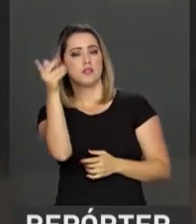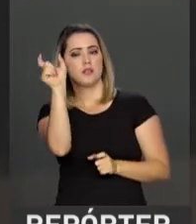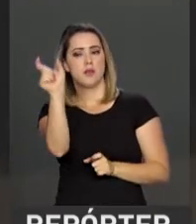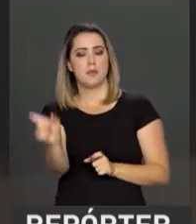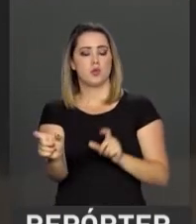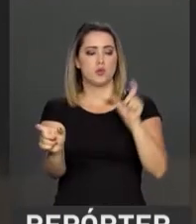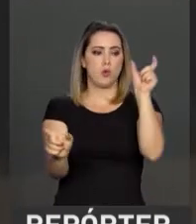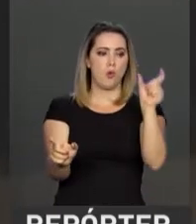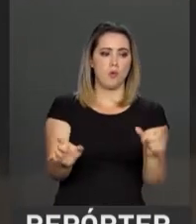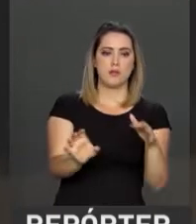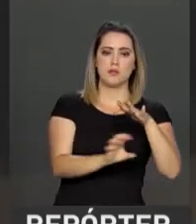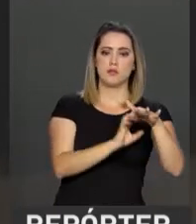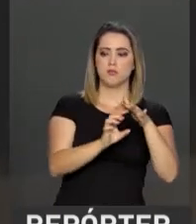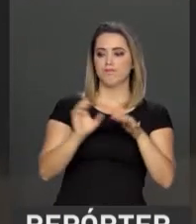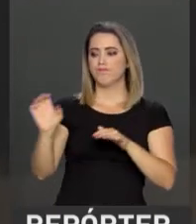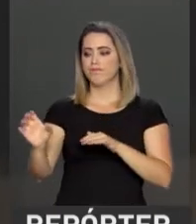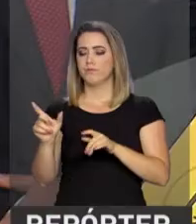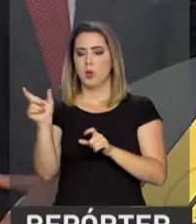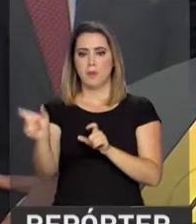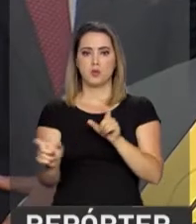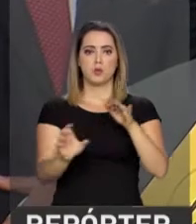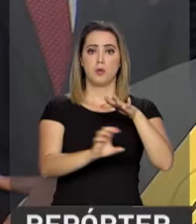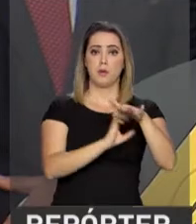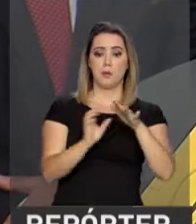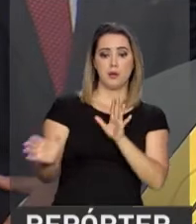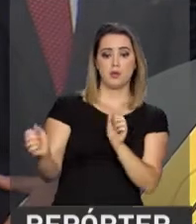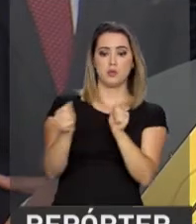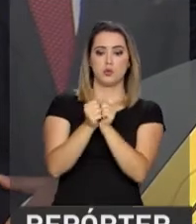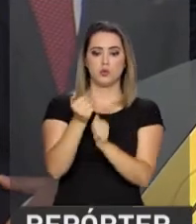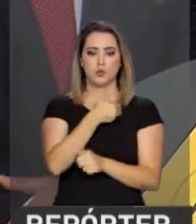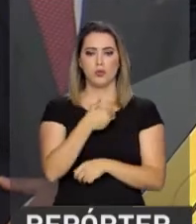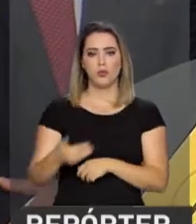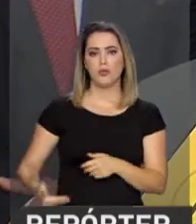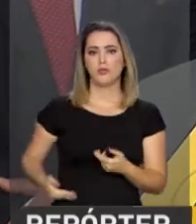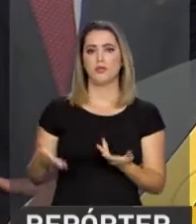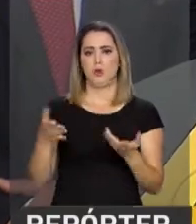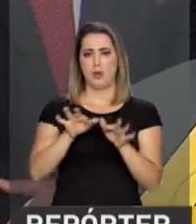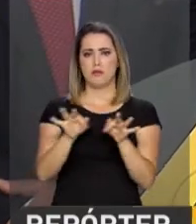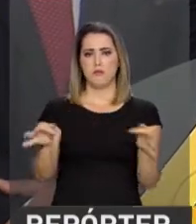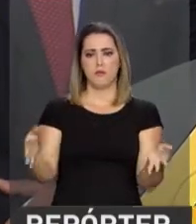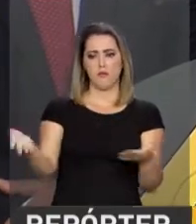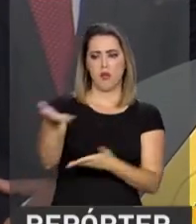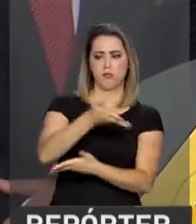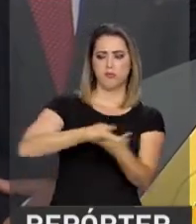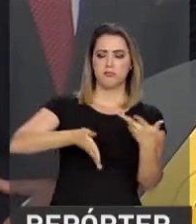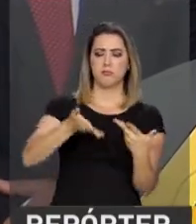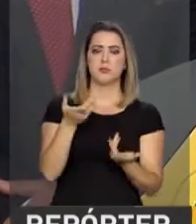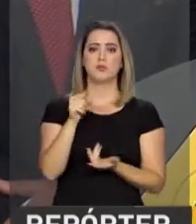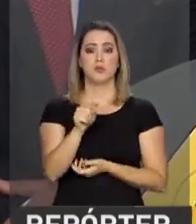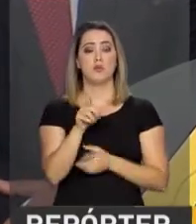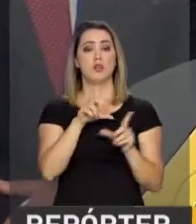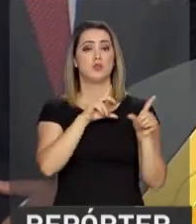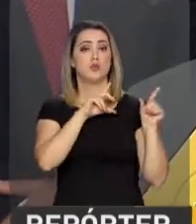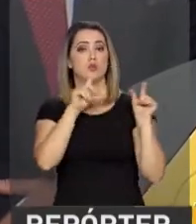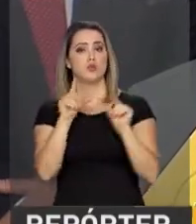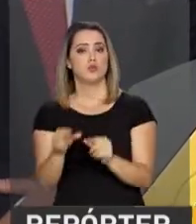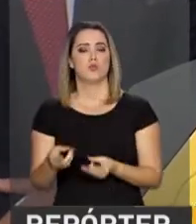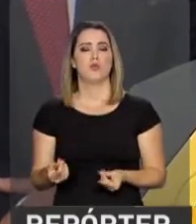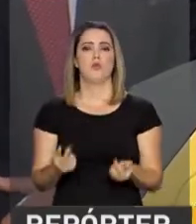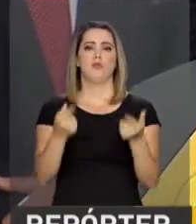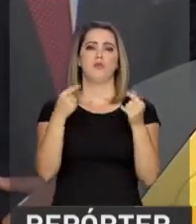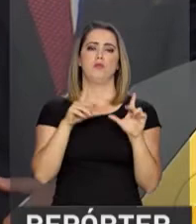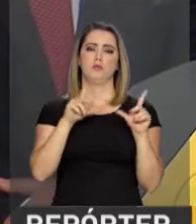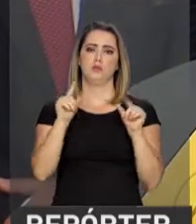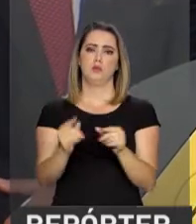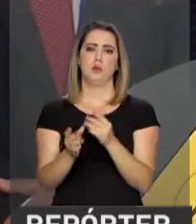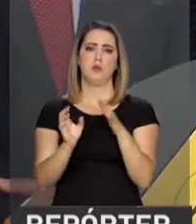pessoas e empresas com órgãos públicos. Isso reduz custos e desonera as empresas de uma série de cargas